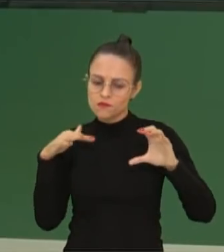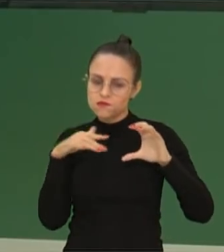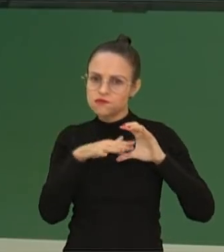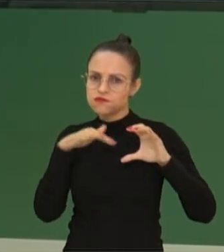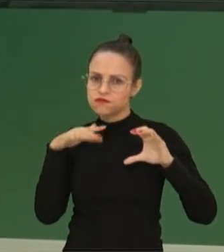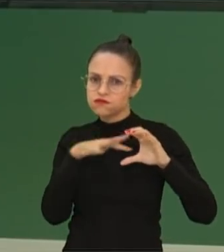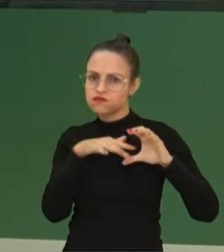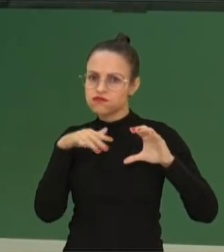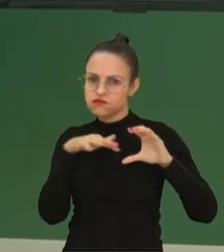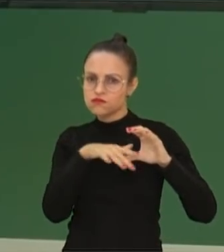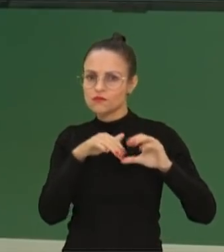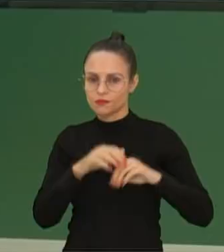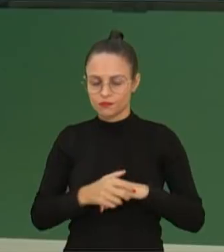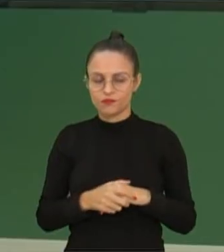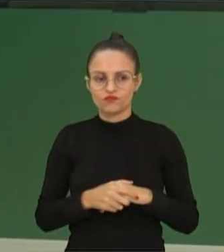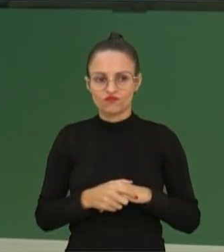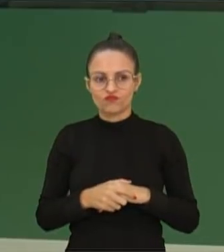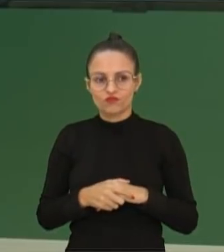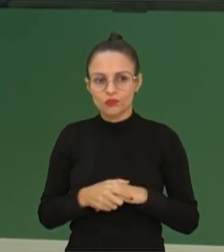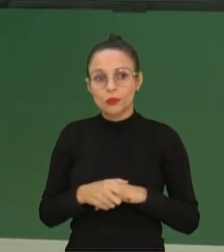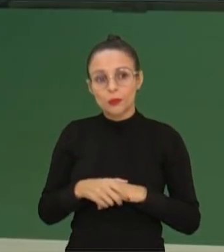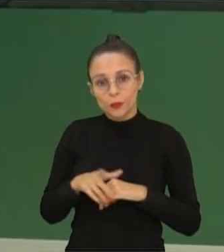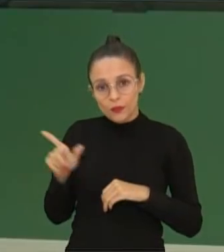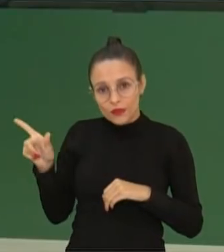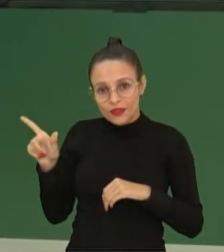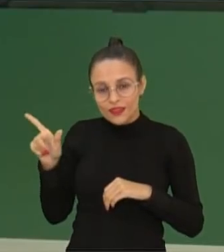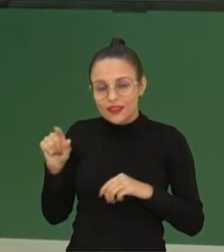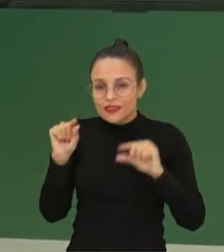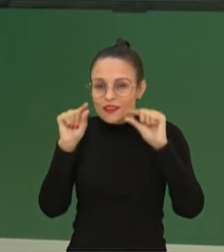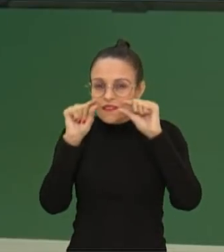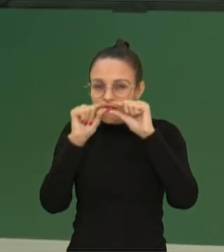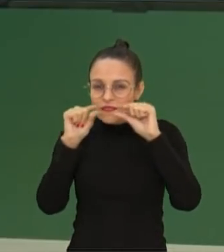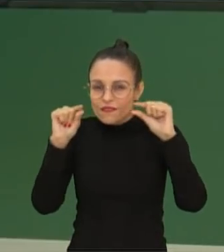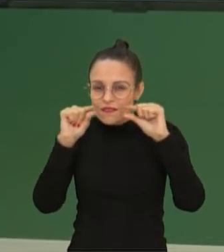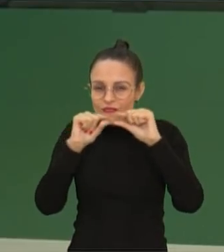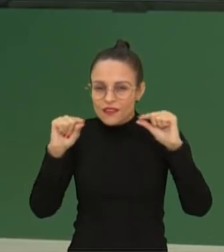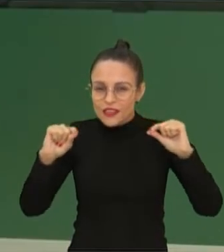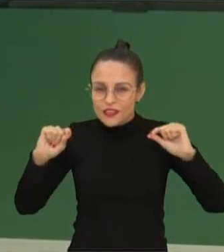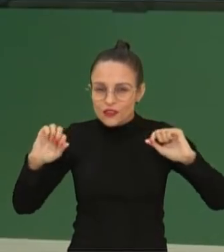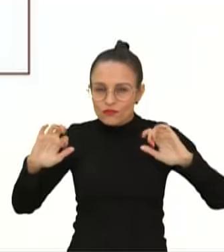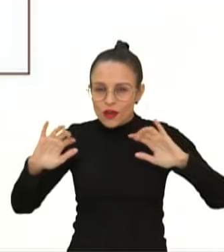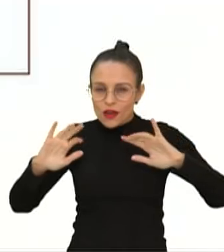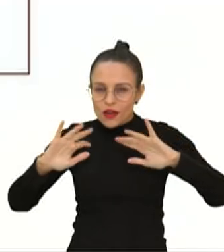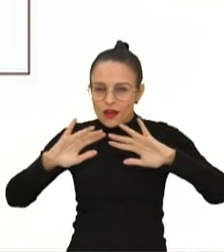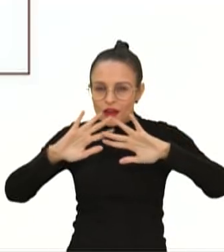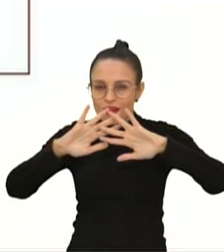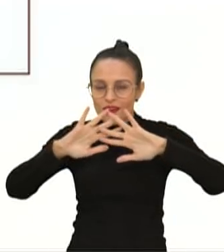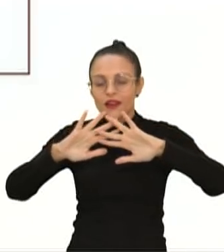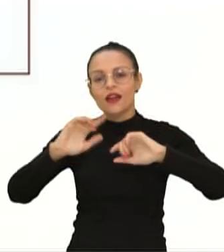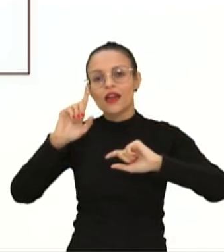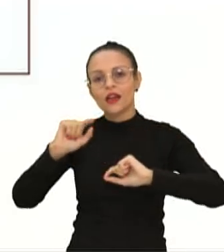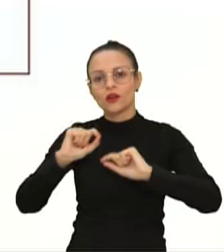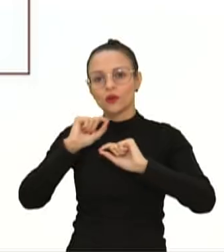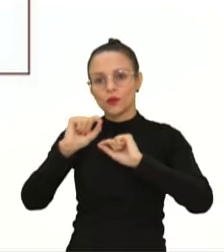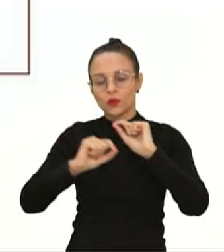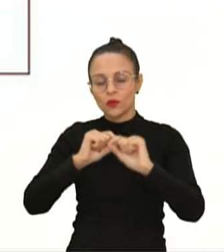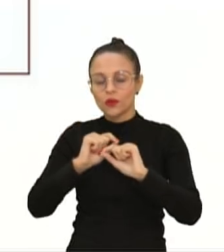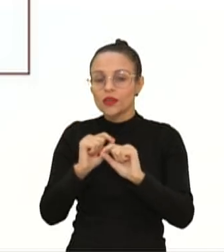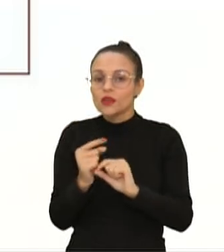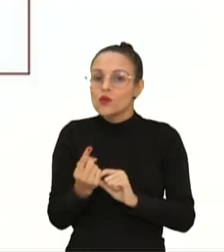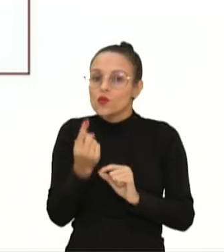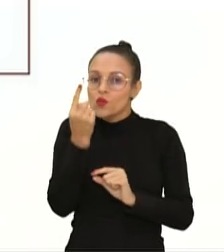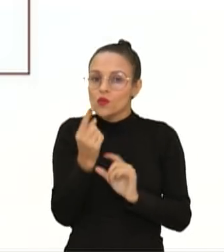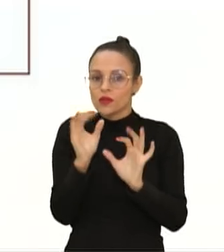vai entrar nas artérias. Enquanto os capilares são os vasos mais fininhos, tá? Dotados de uma única camada